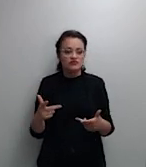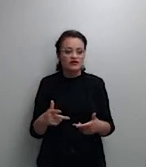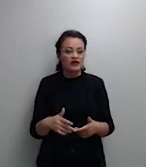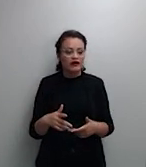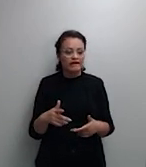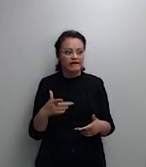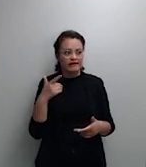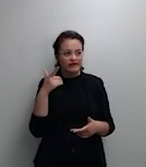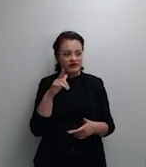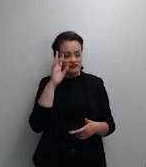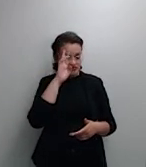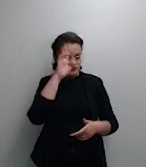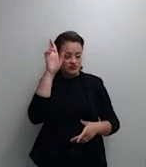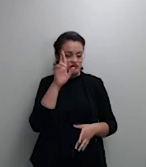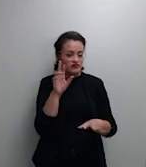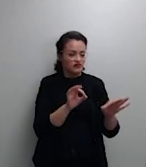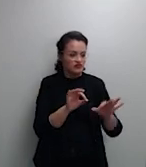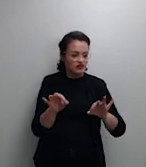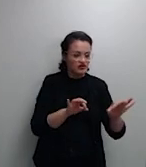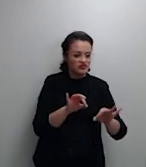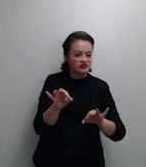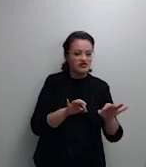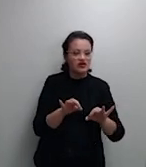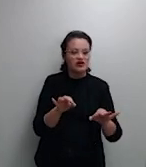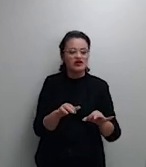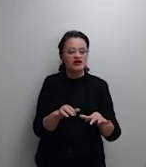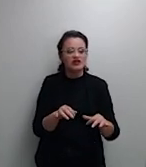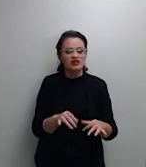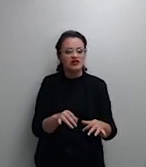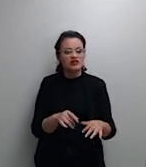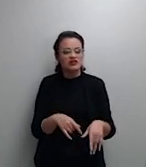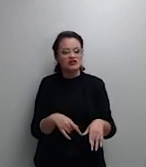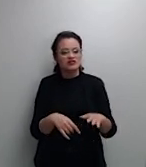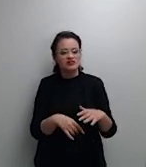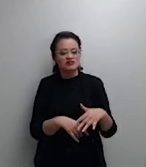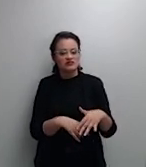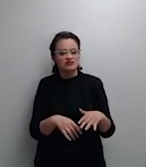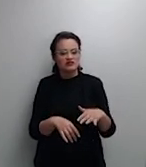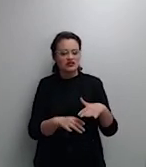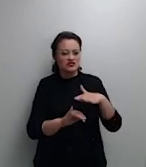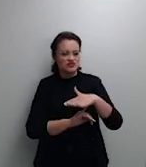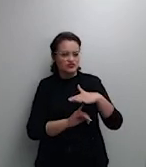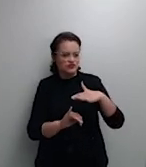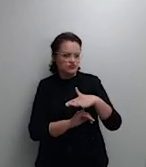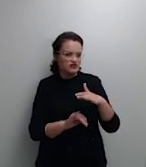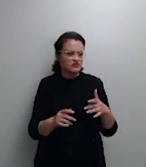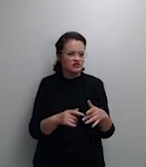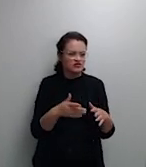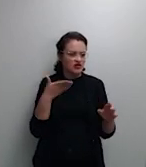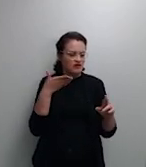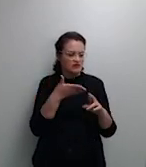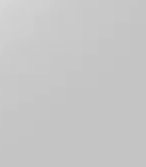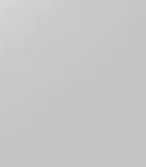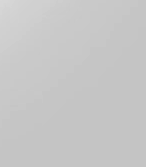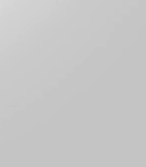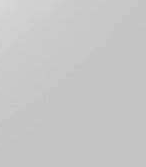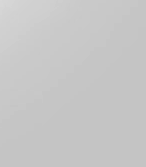público para fins de improbidade administrativa e permite o prosseguimento da ação nas instâncias ordinárias.